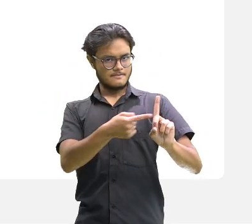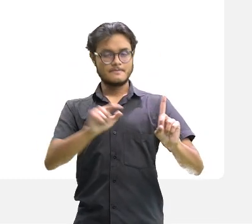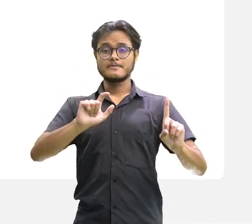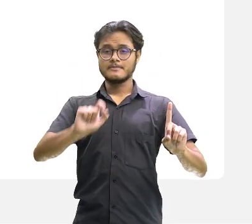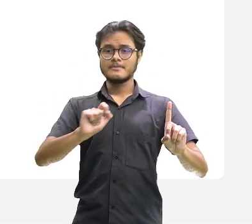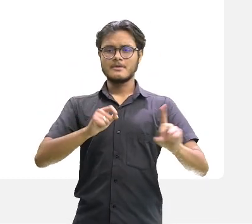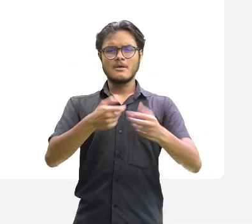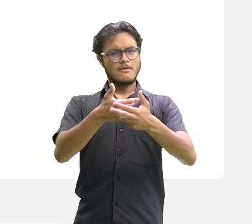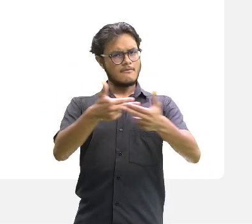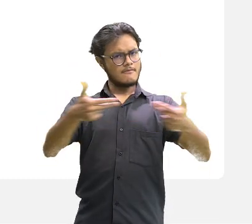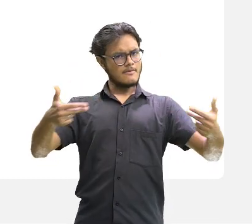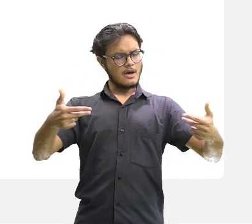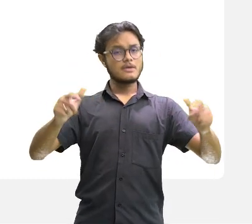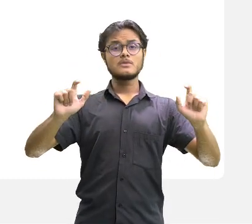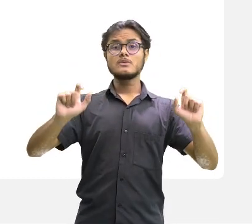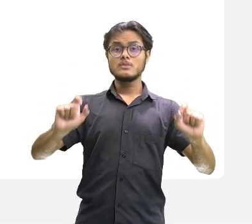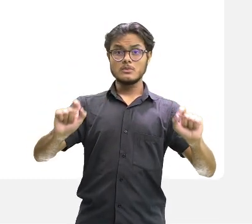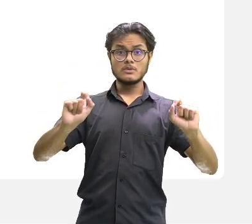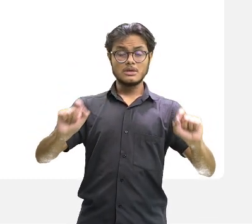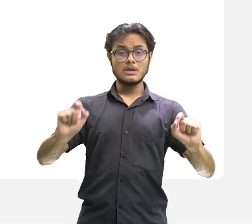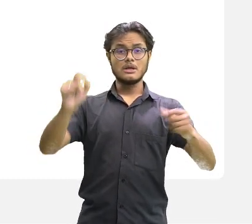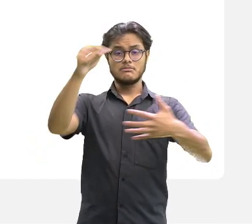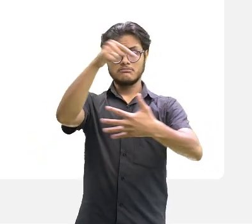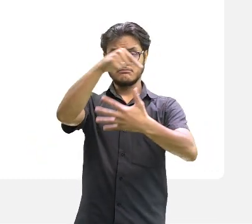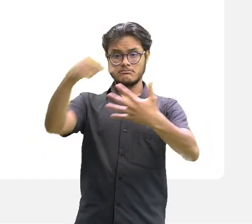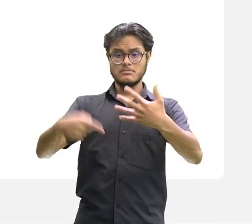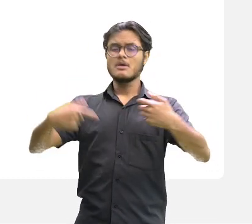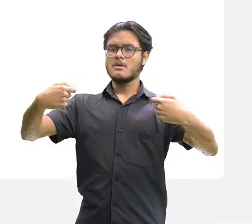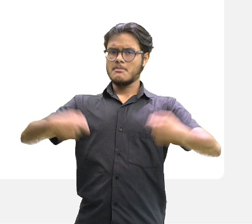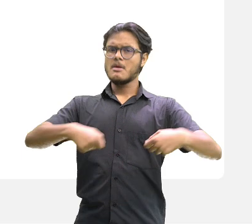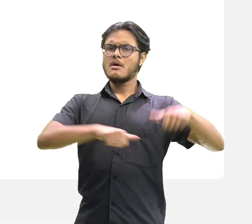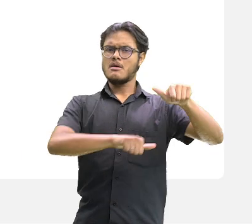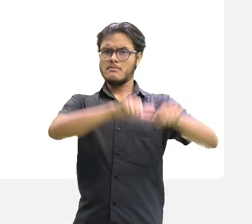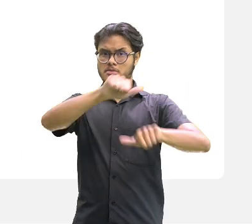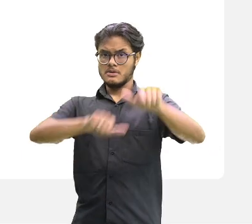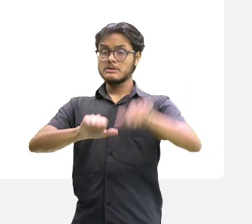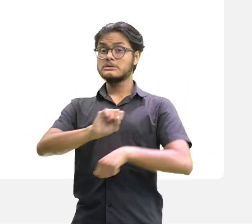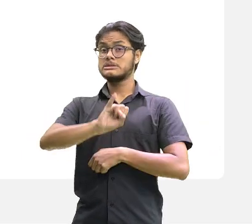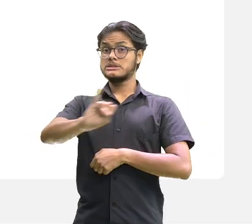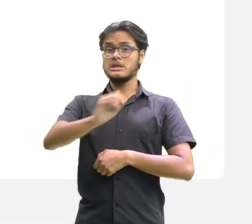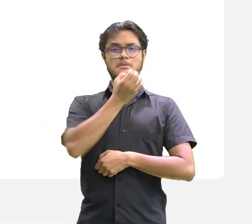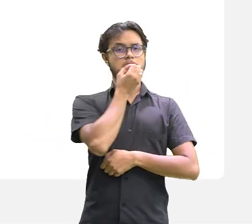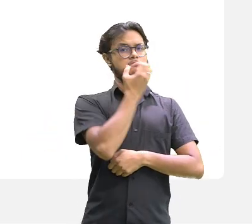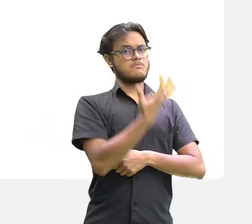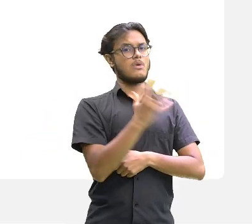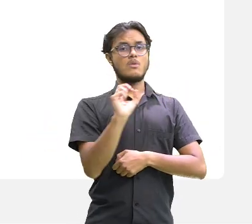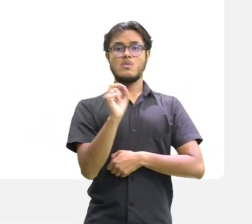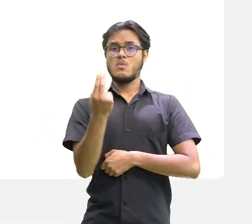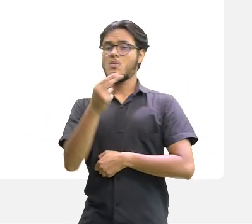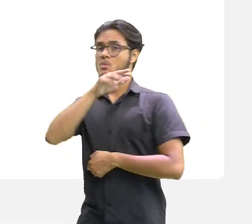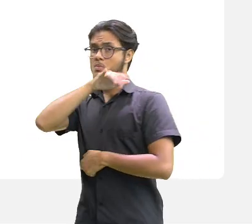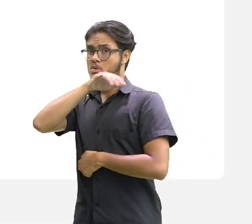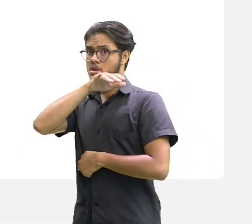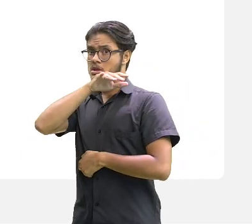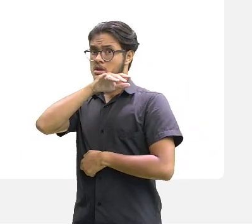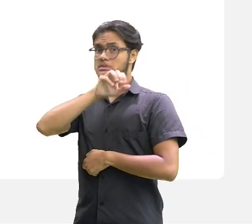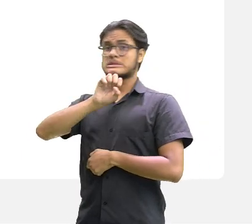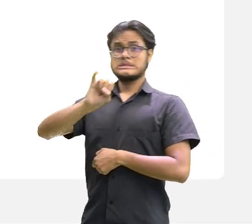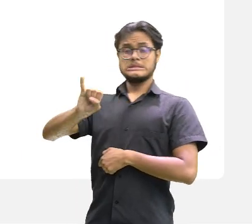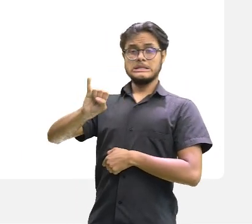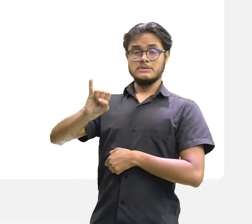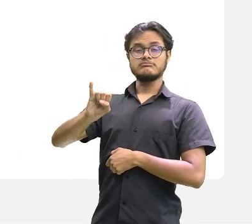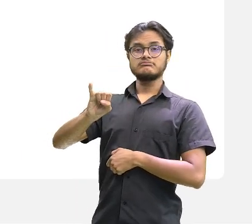fatores devem ser avaliados, incluindo a eficácia, efeito colateral e modo de